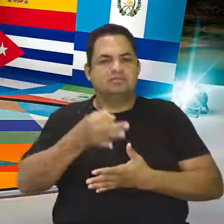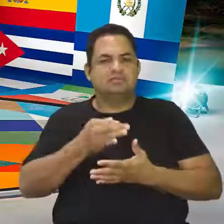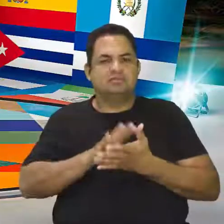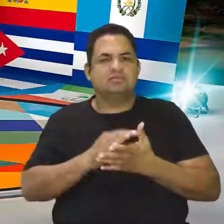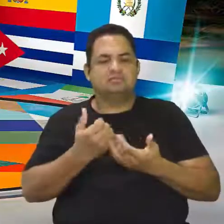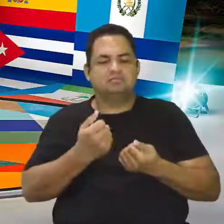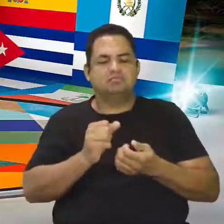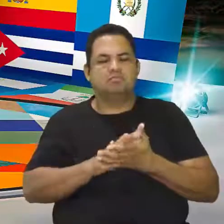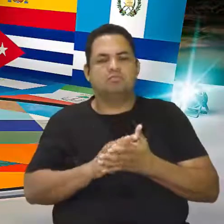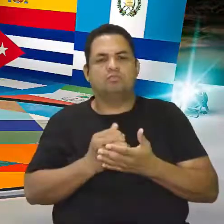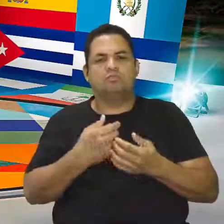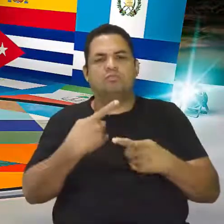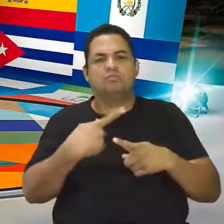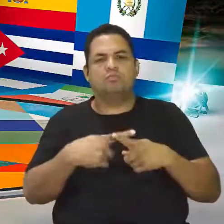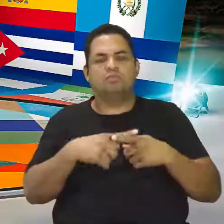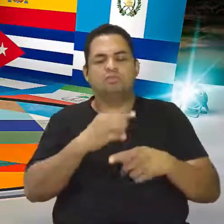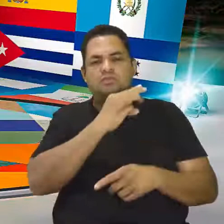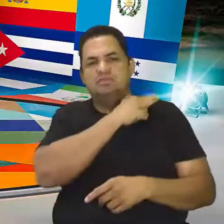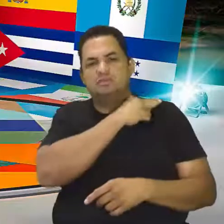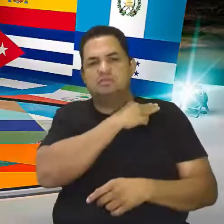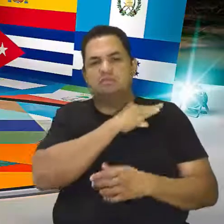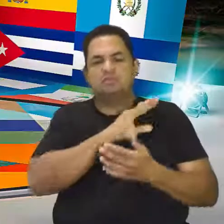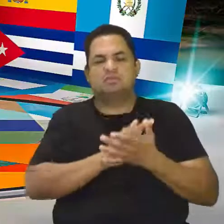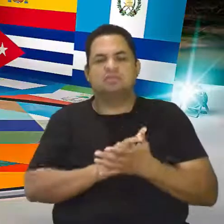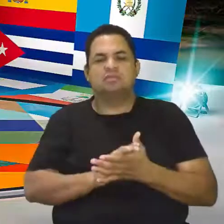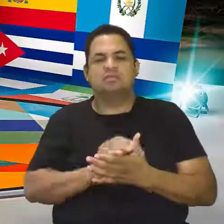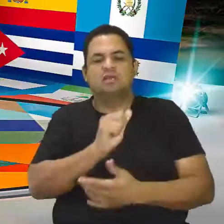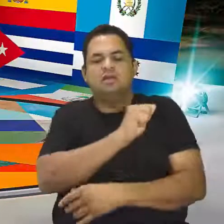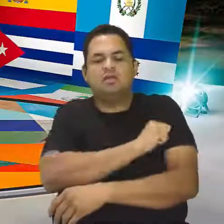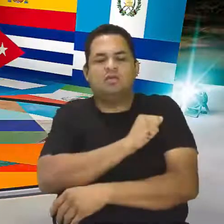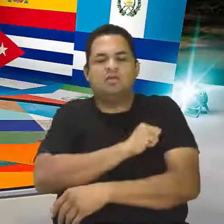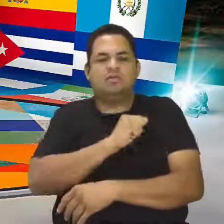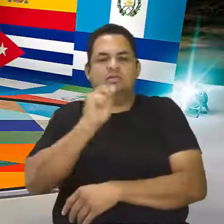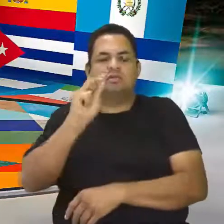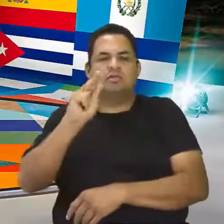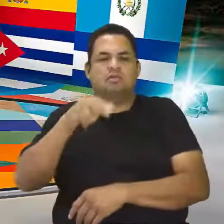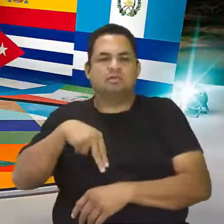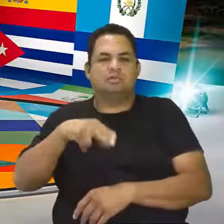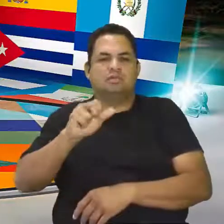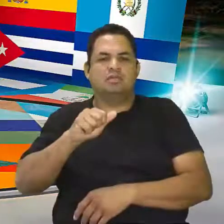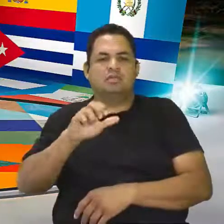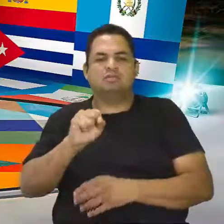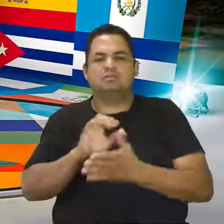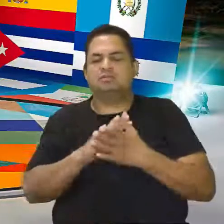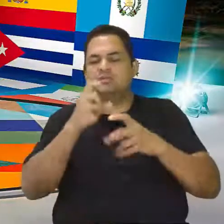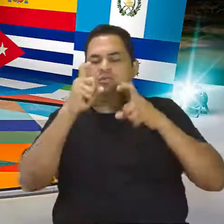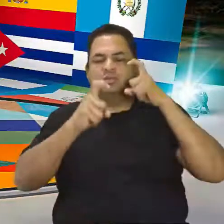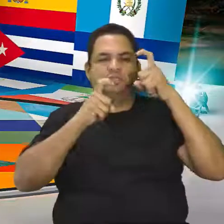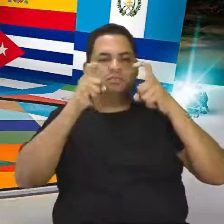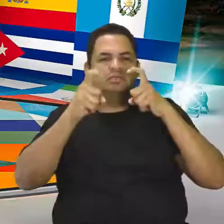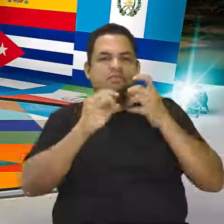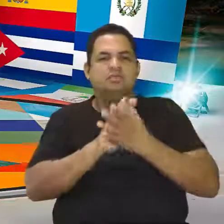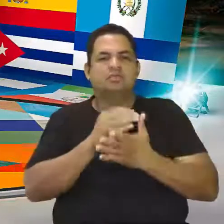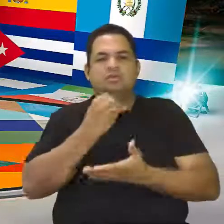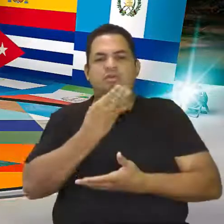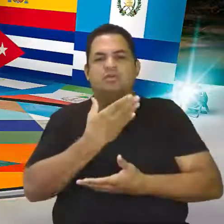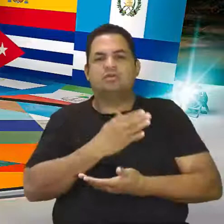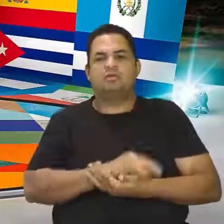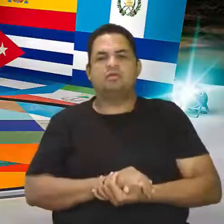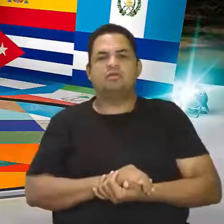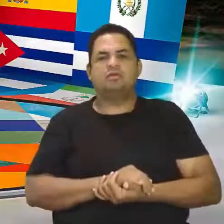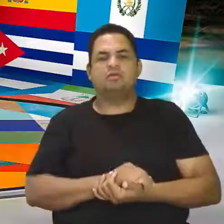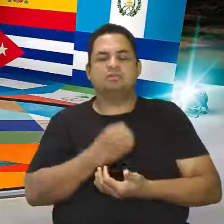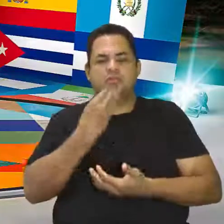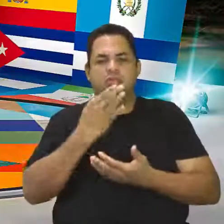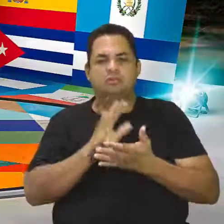são tops, vocês são o terceirão da NASA. Isso então, mesmo. não se preocupem, tá bom?